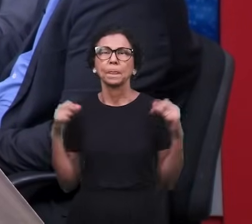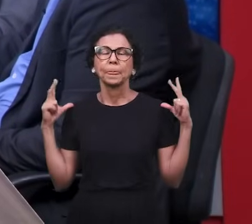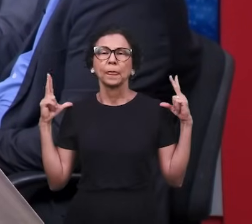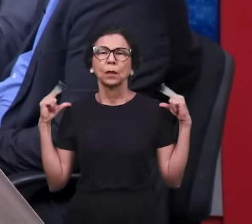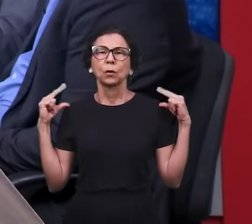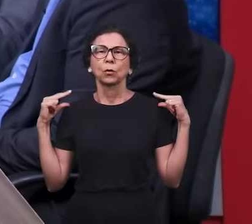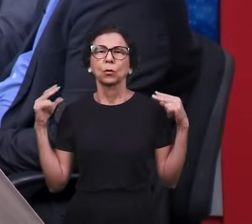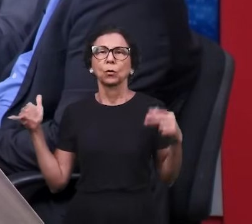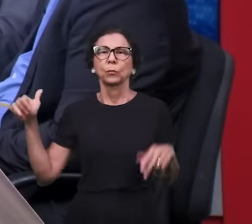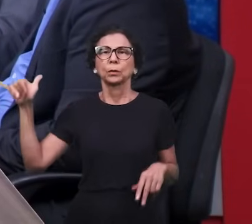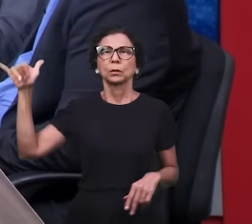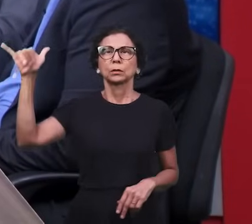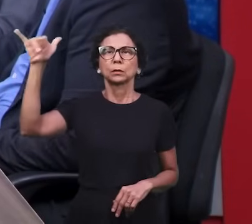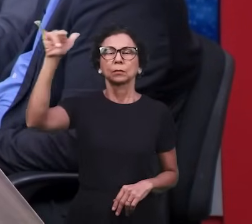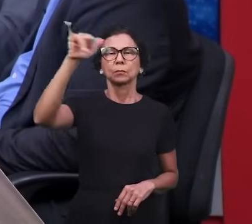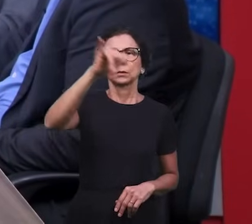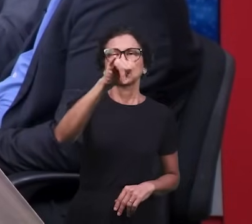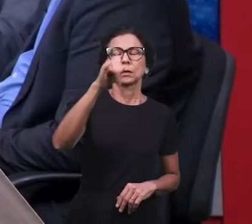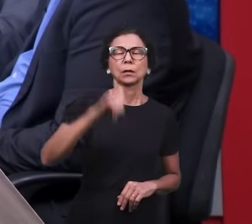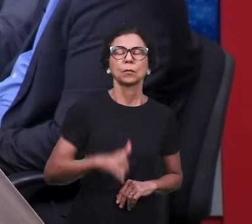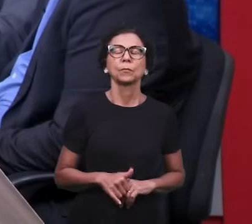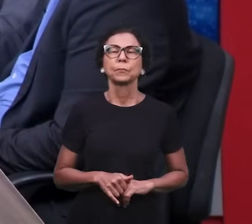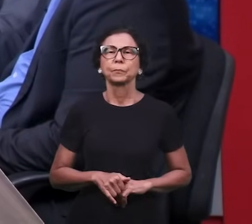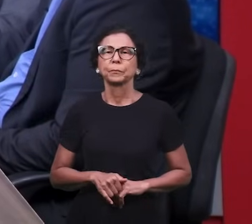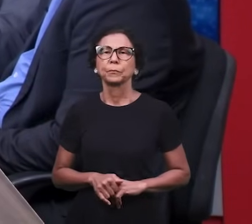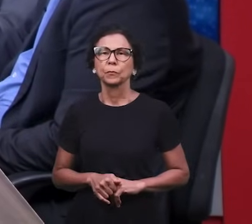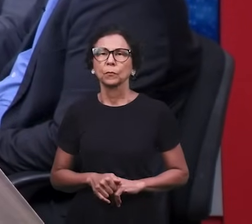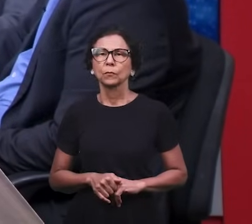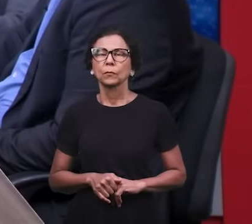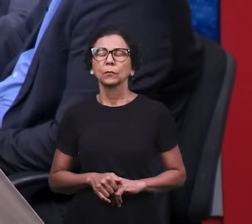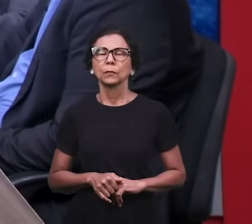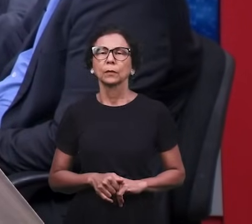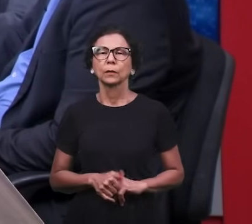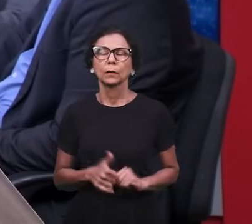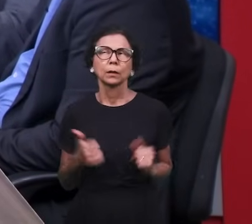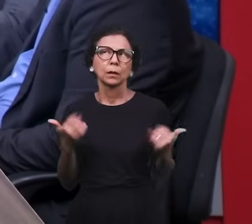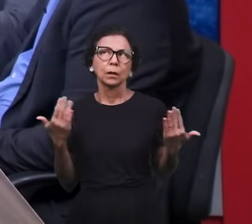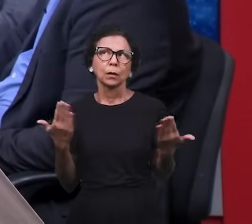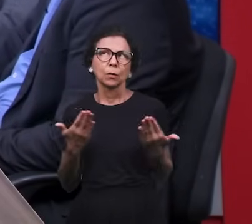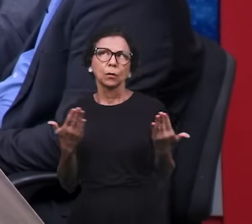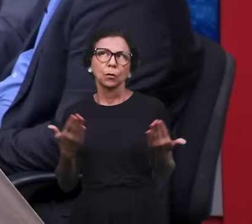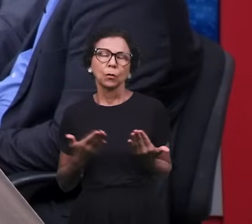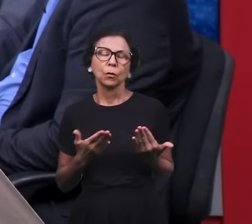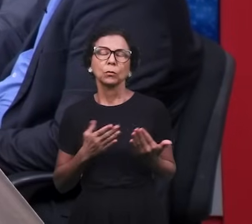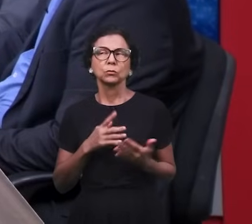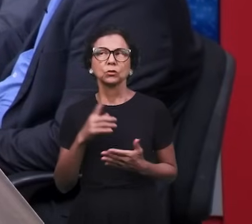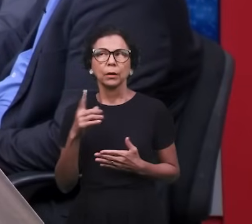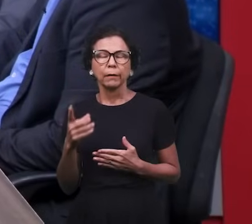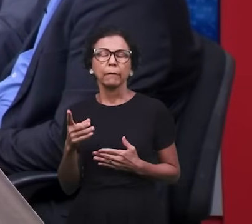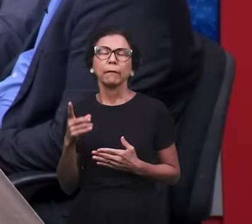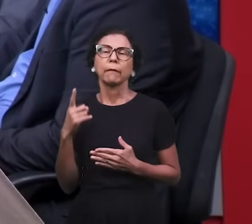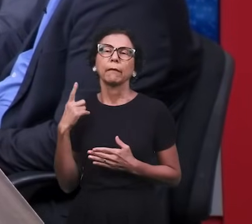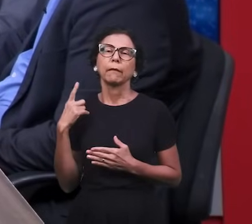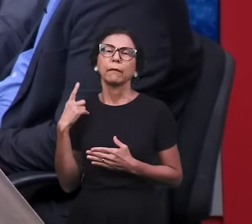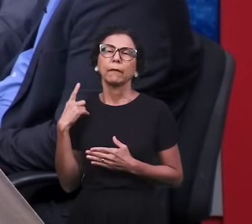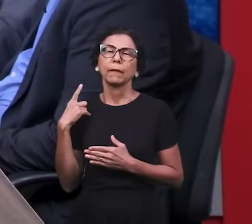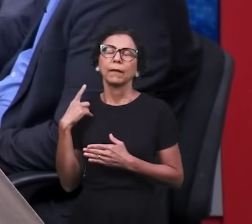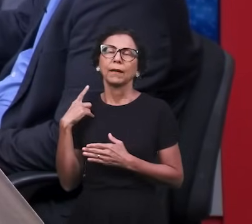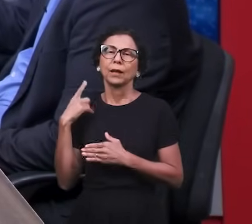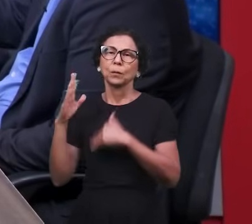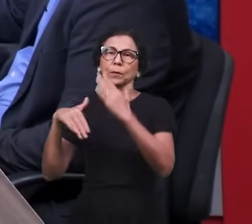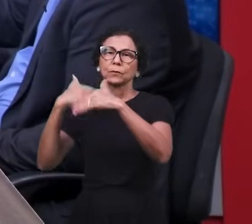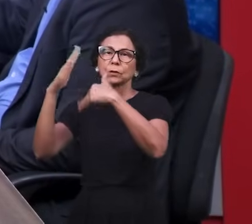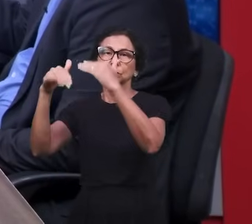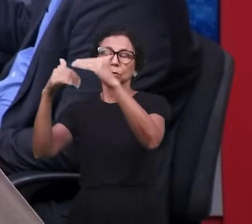muito menos demandado do que era há tempos atrás. Então, a evolução foi trazendo uma pilotagem cada vez mais autônoma. Né? Você